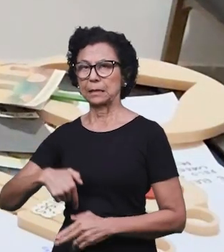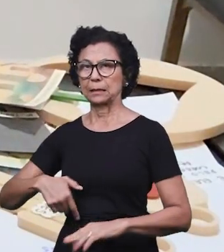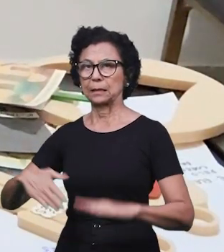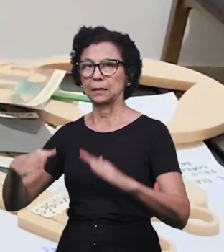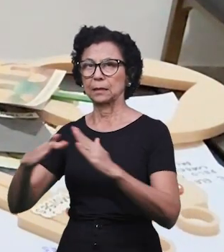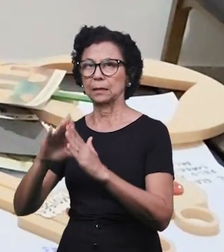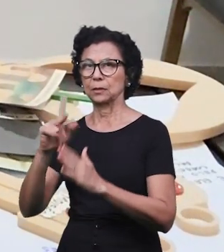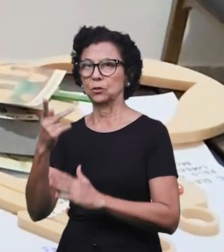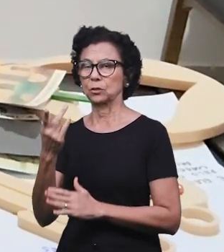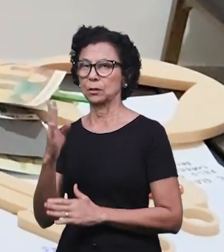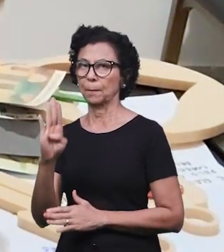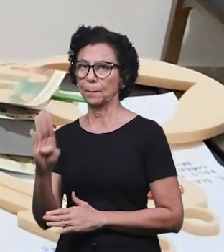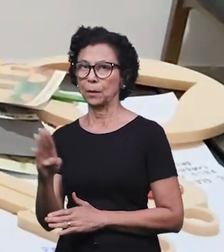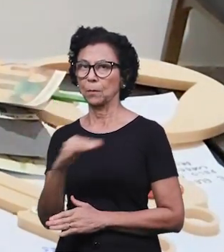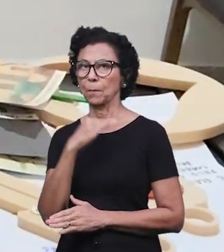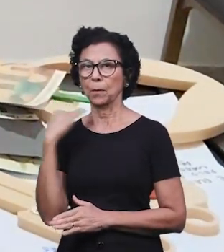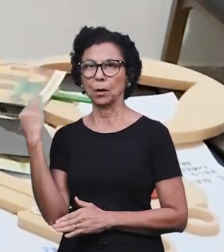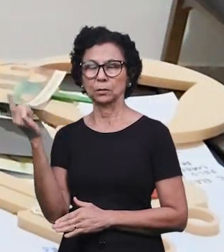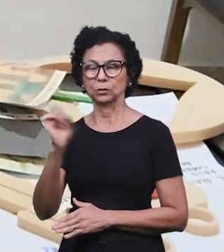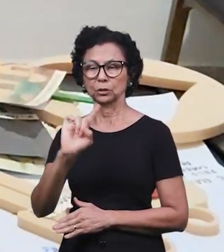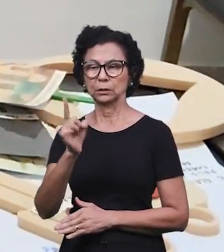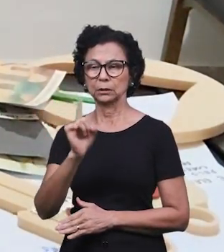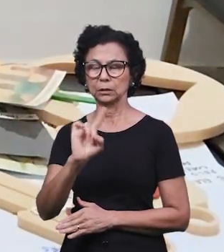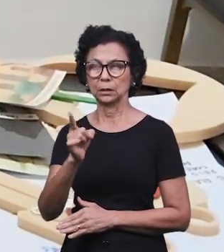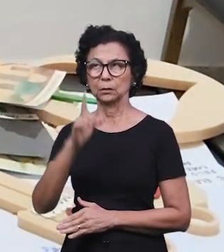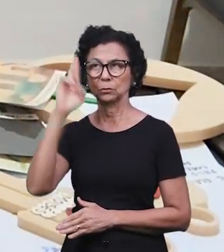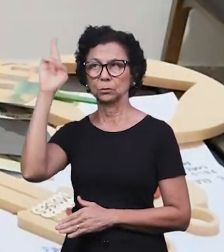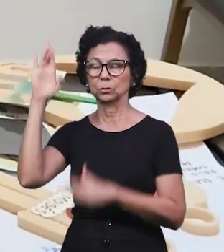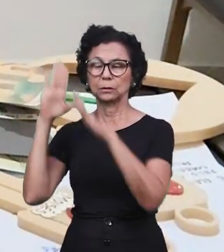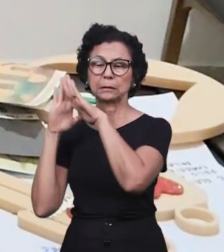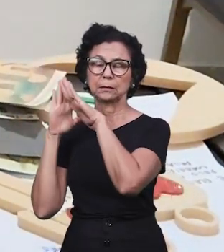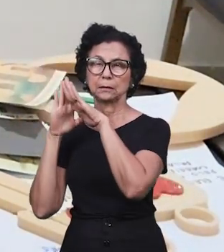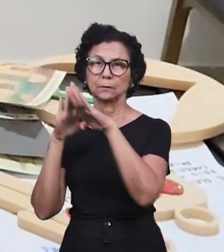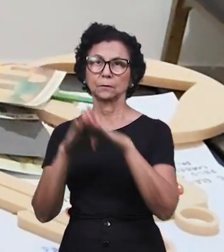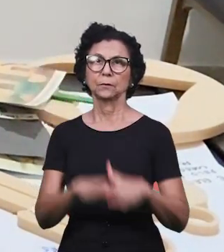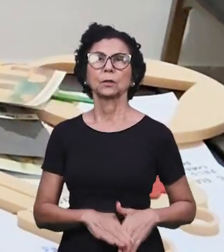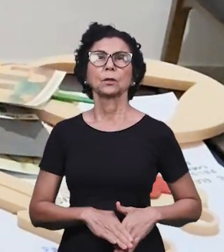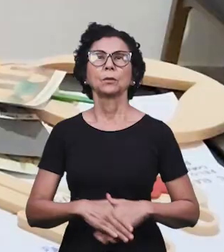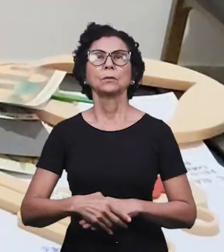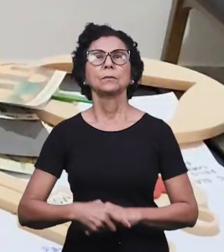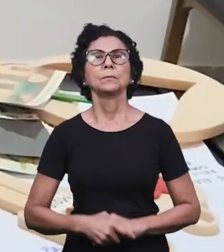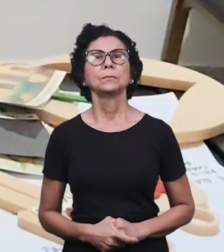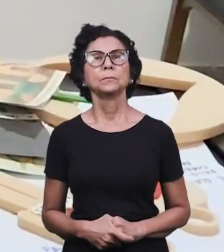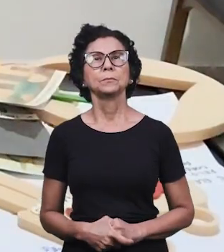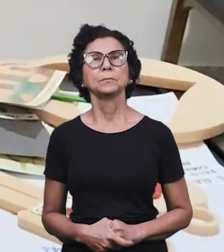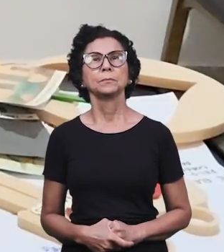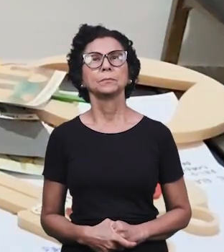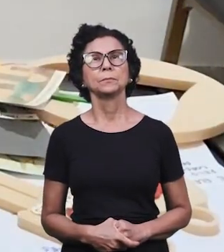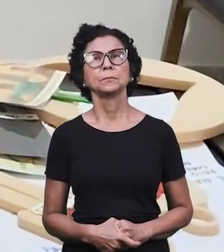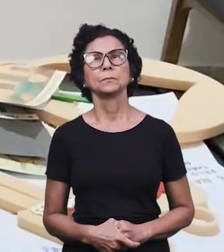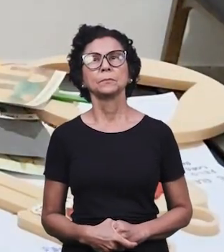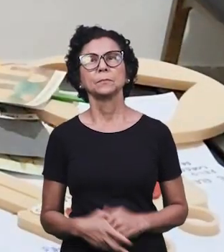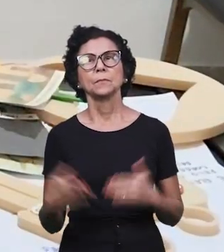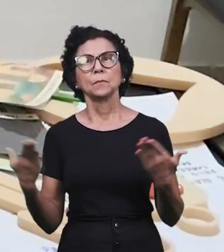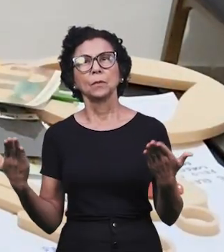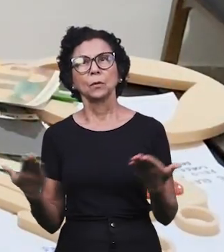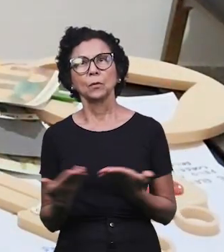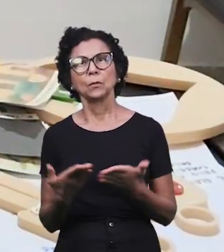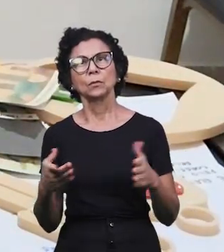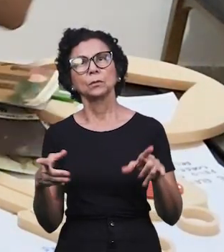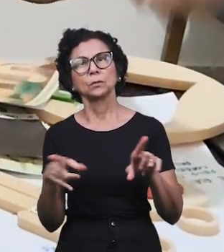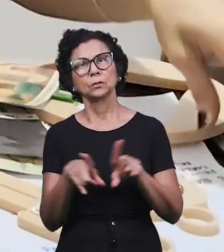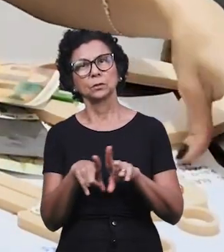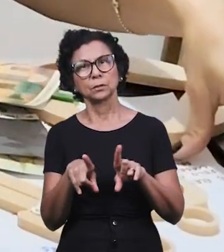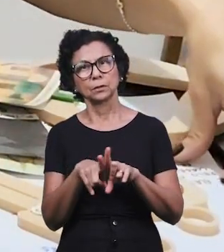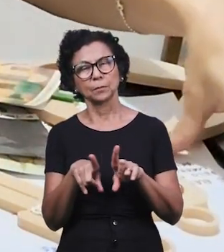reunido ao redor da mesa, o Senhor deu livramento. E da mesma forma, hoje nós